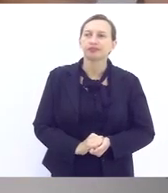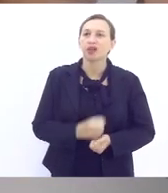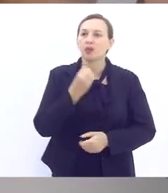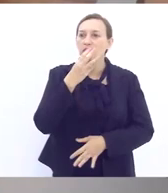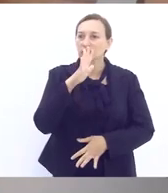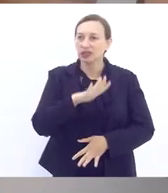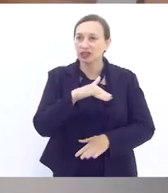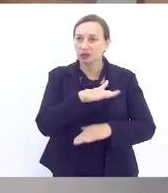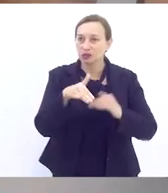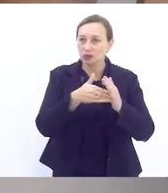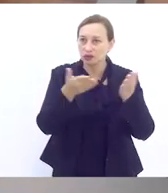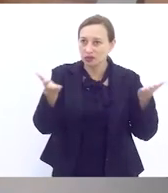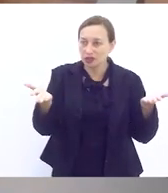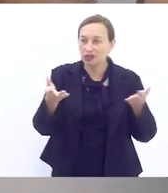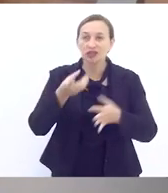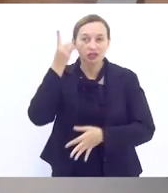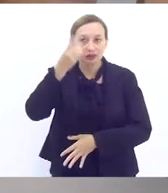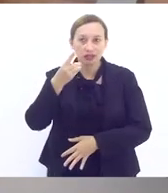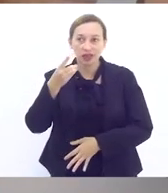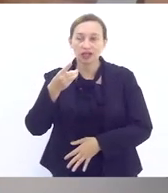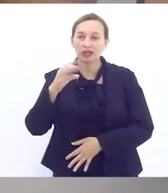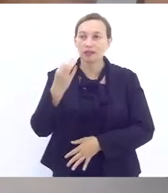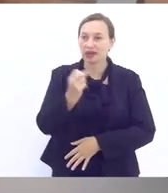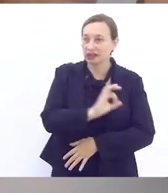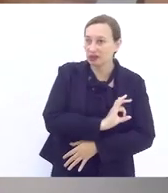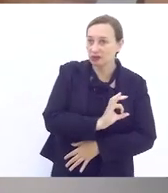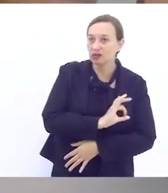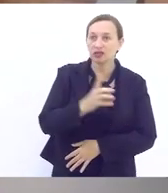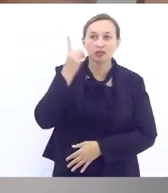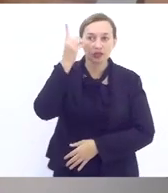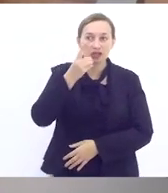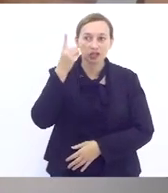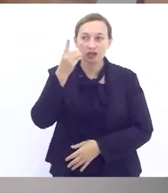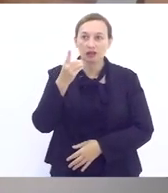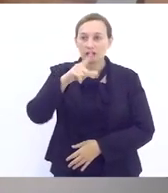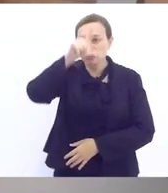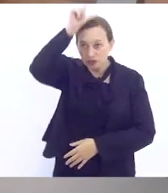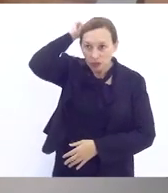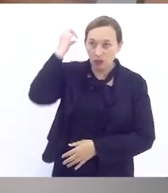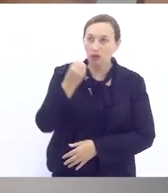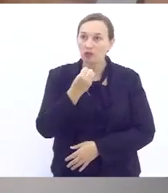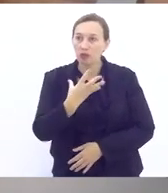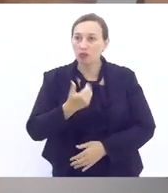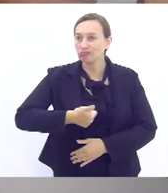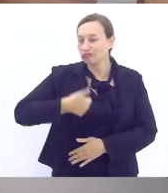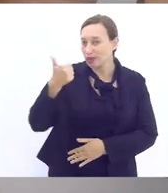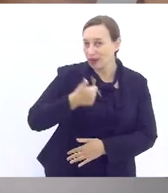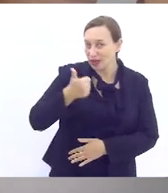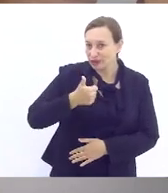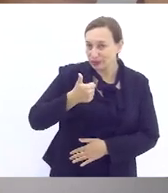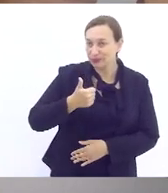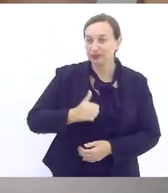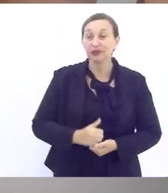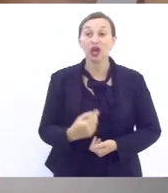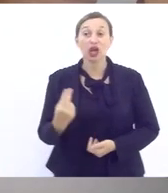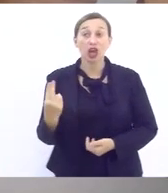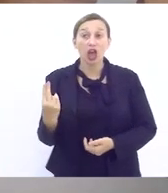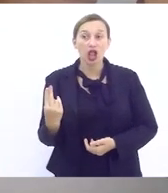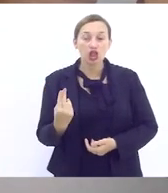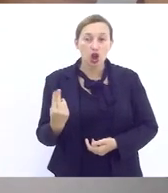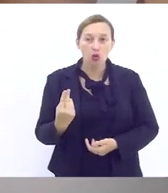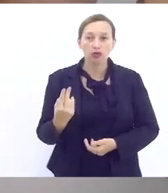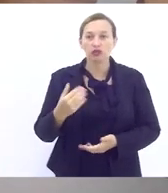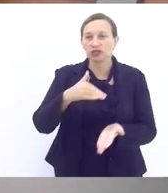Boa tarde a todos Deputado Marta Rocha depois Deputado Luiz Paulo Bom primeiramente em nome do